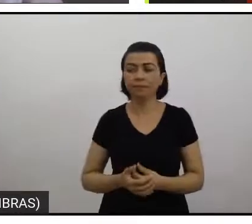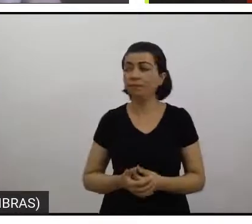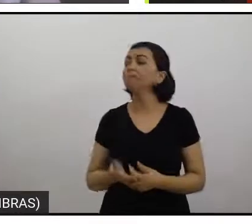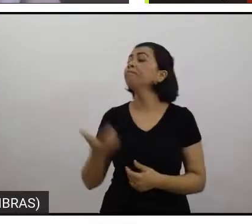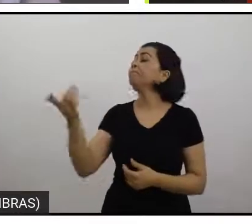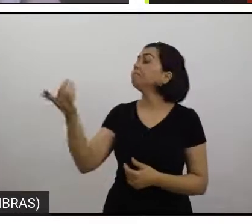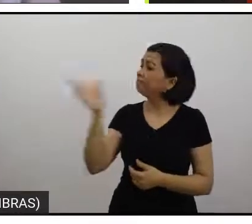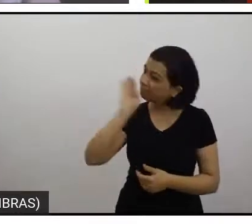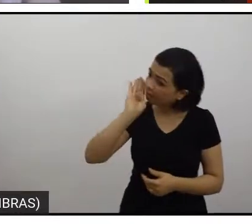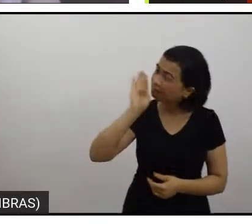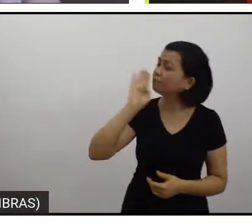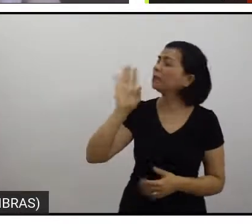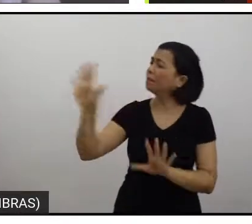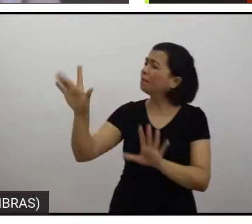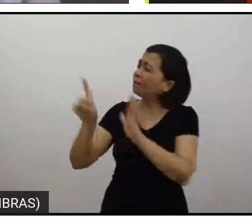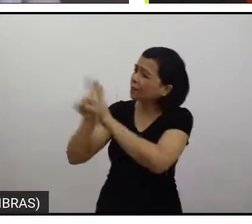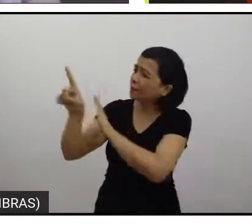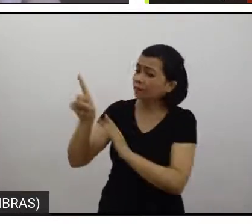época.